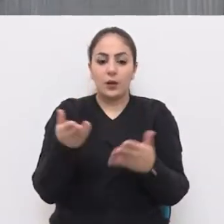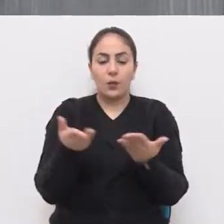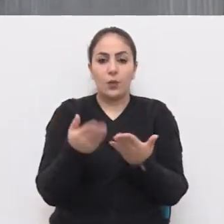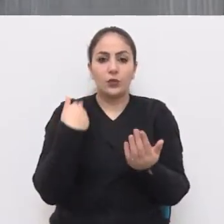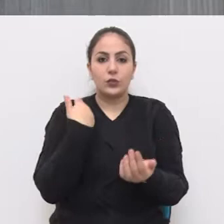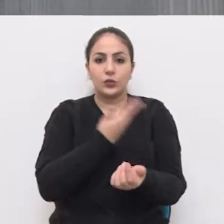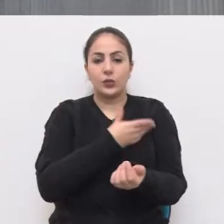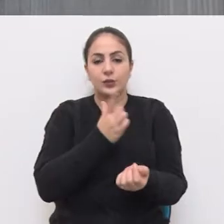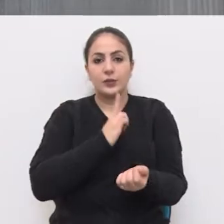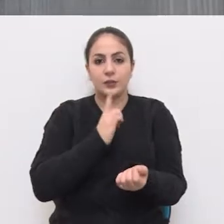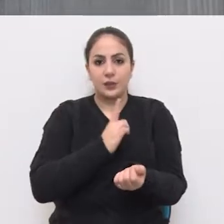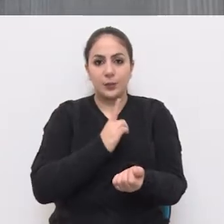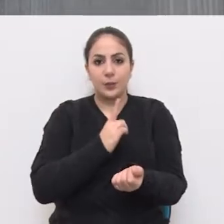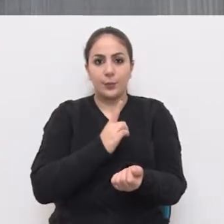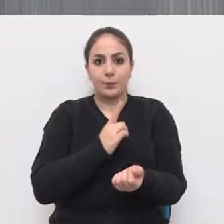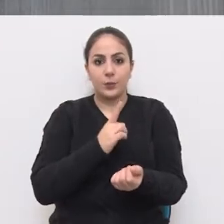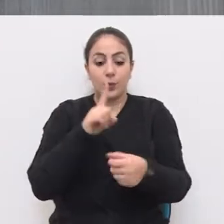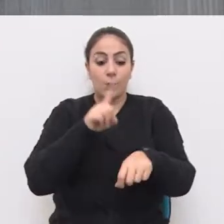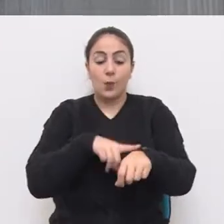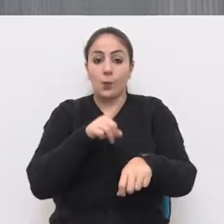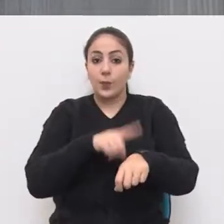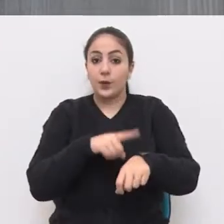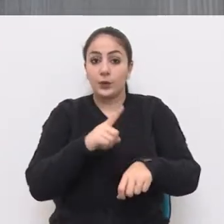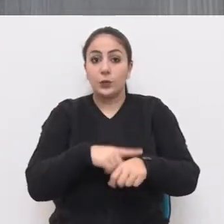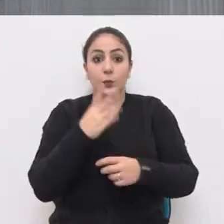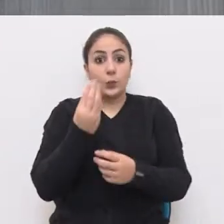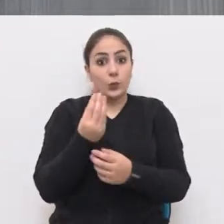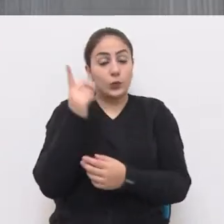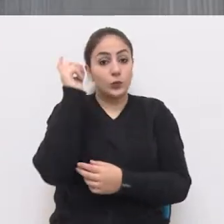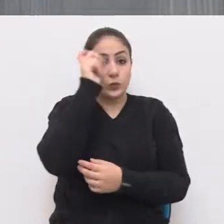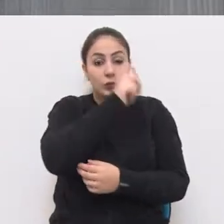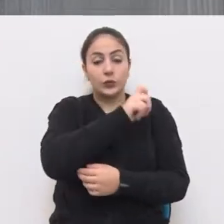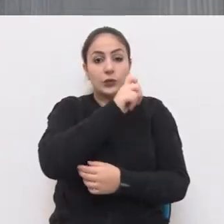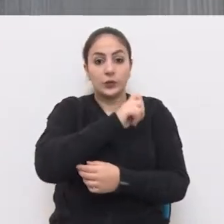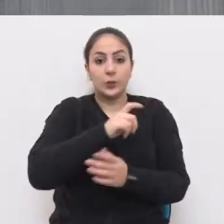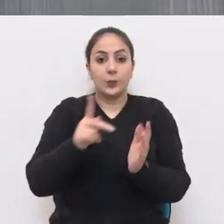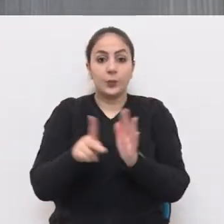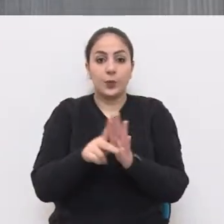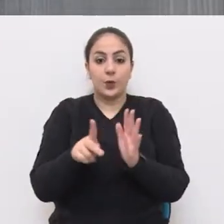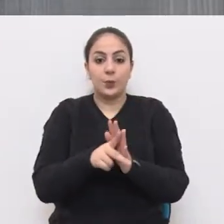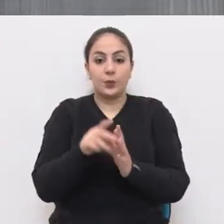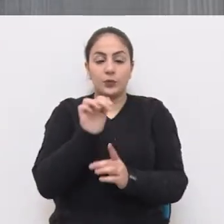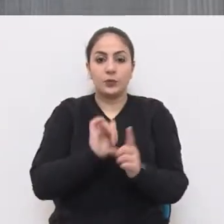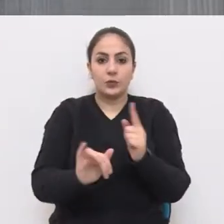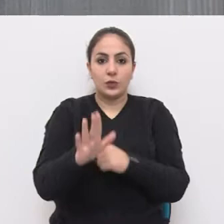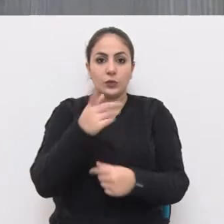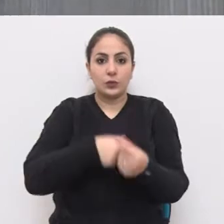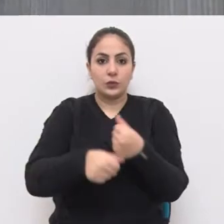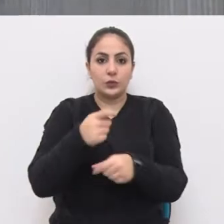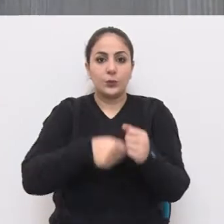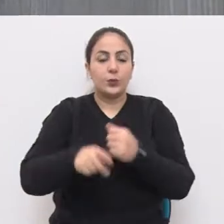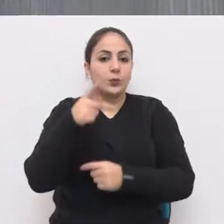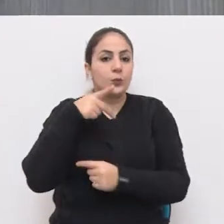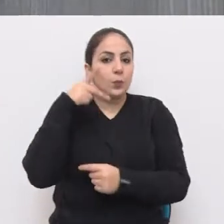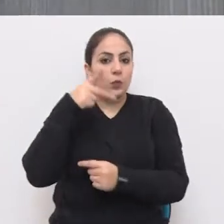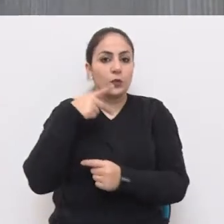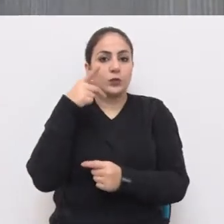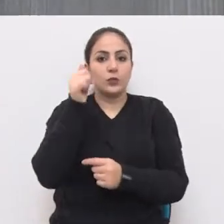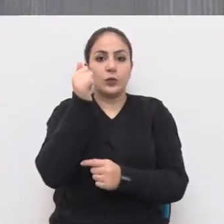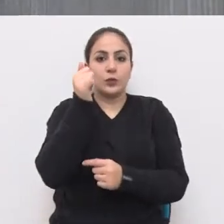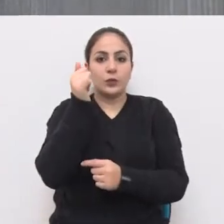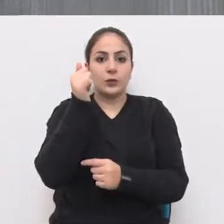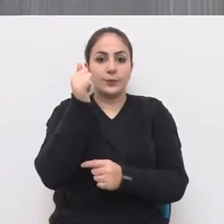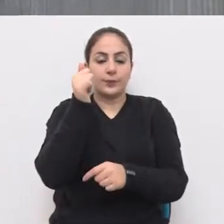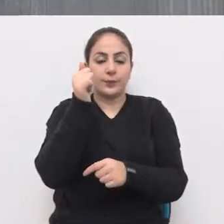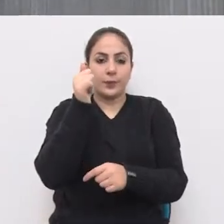está passando por um momento bastante complicado da situação socioeconômica, política do país, do